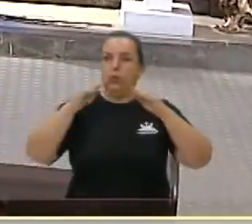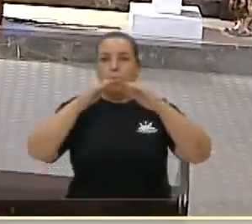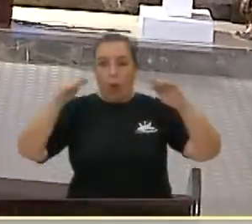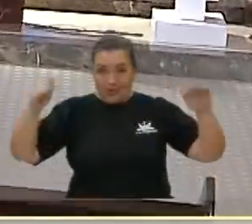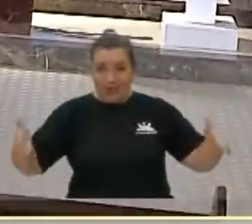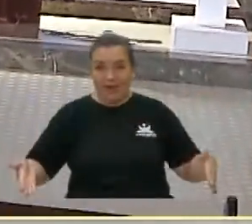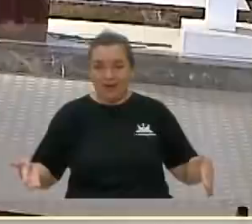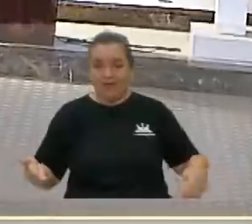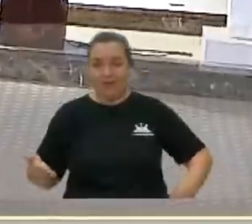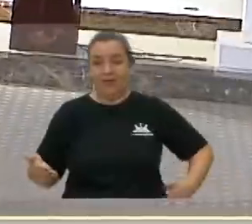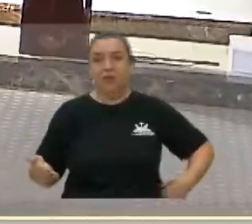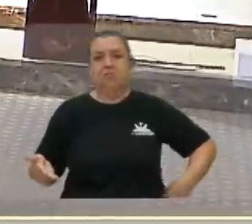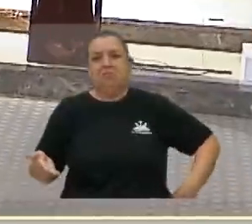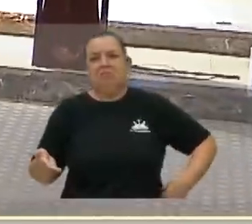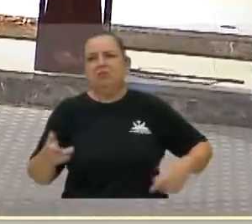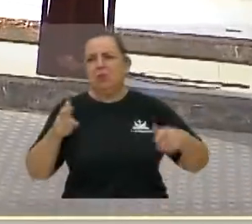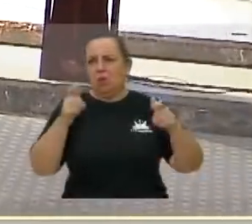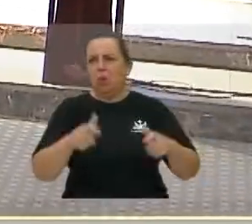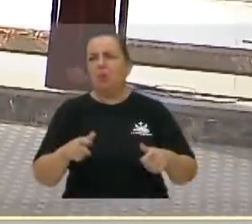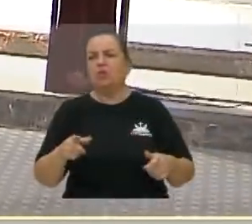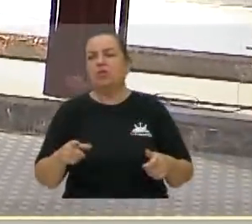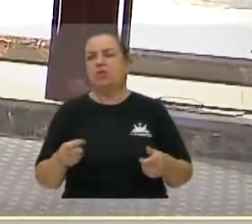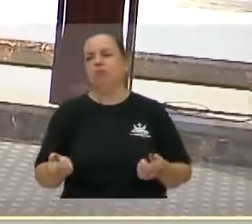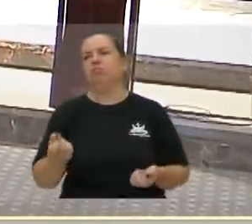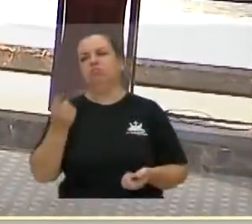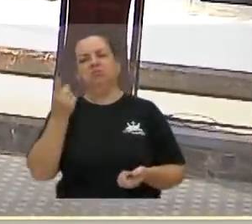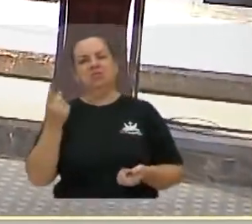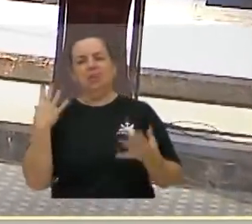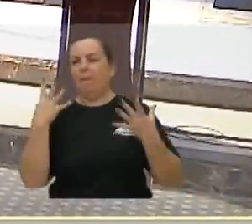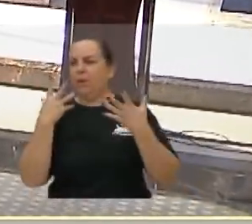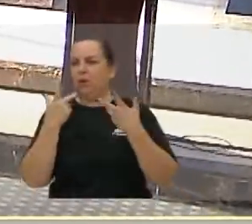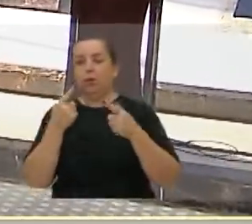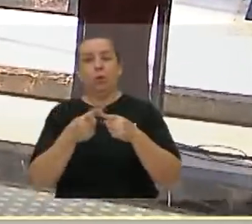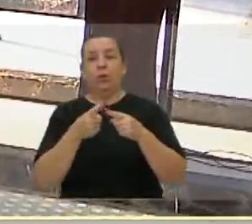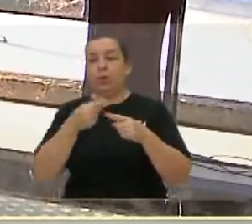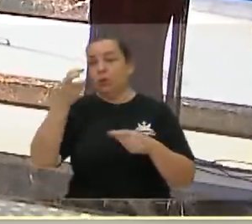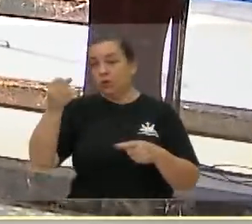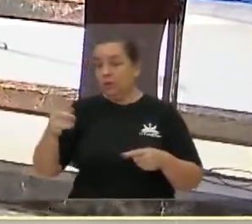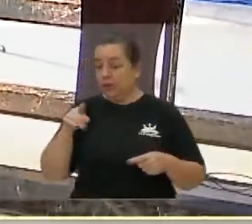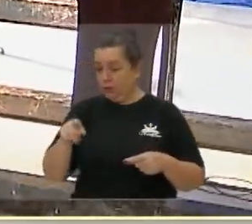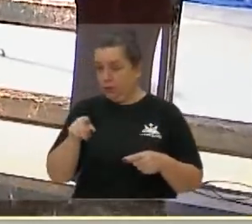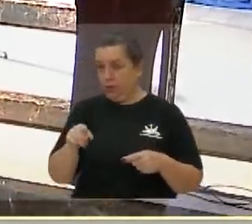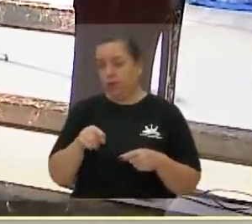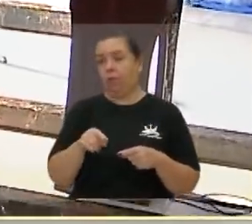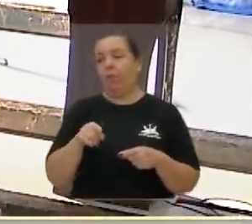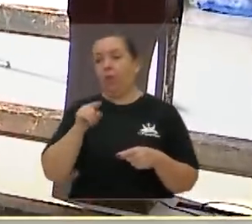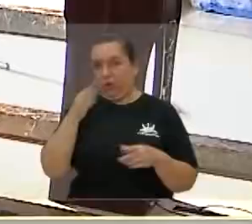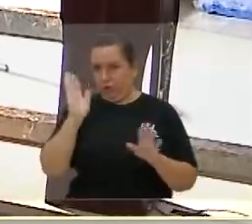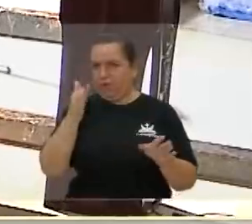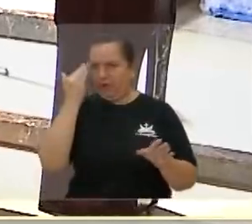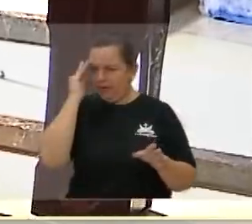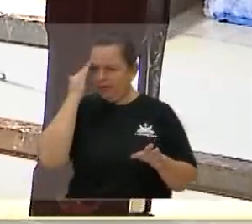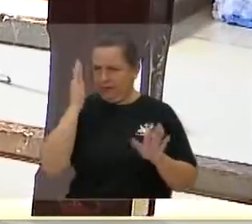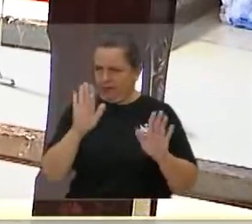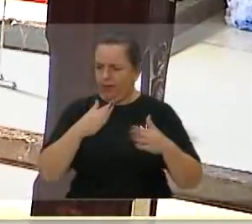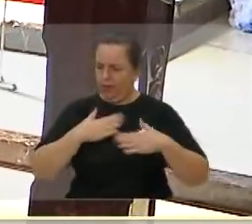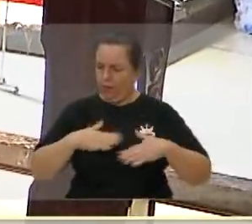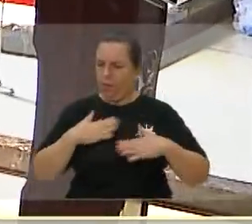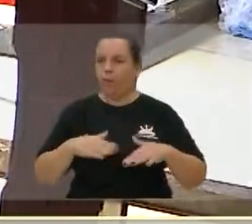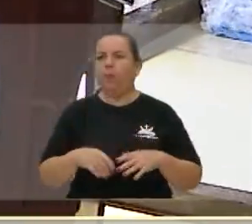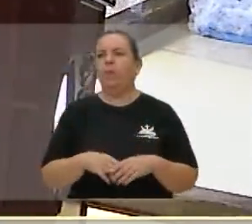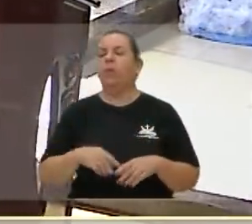adentro, onde é algo impressionante, que, por que que eu estou explicando isso? Você vai entender, que